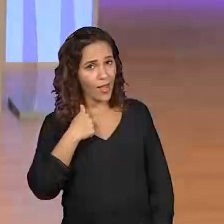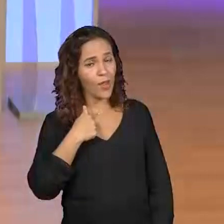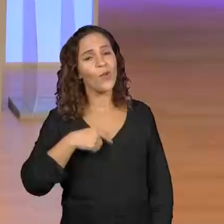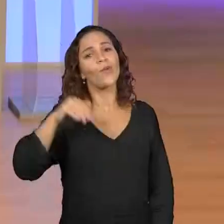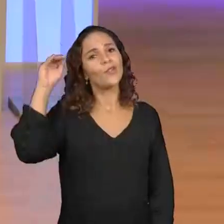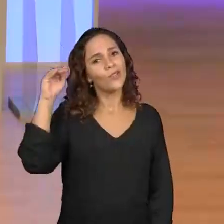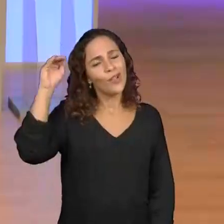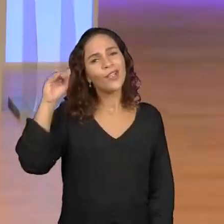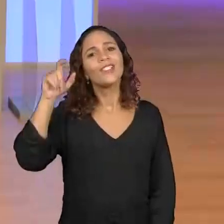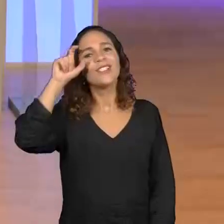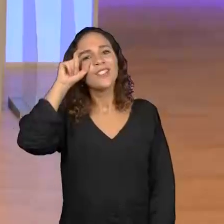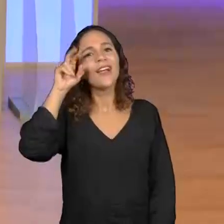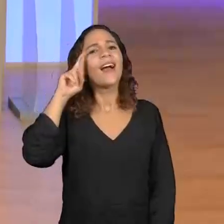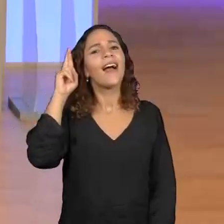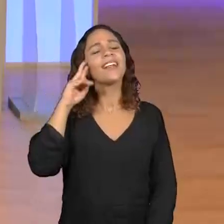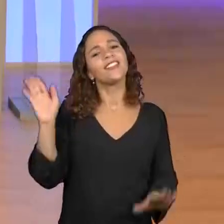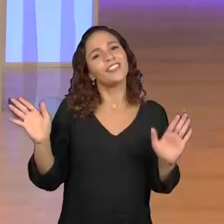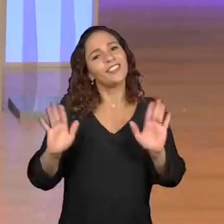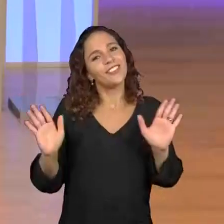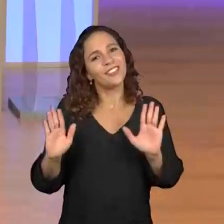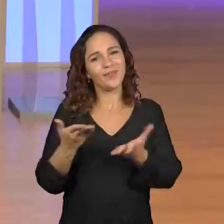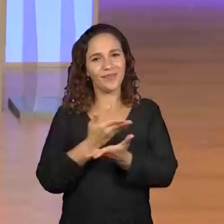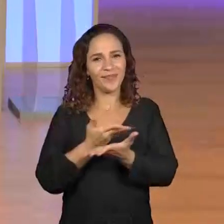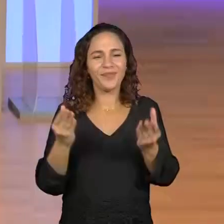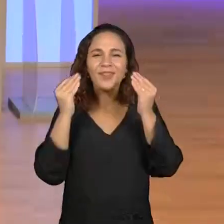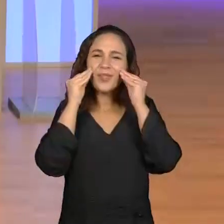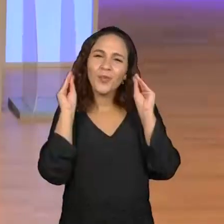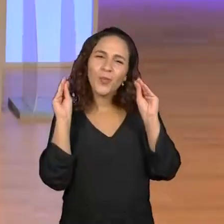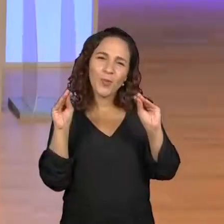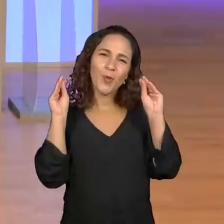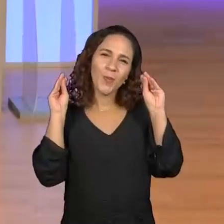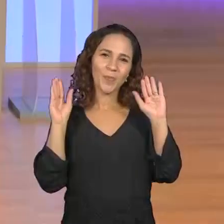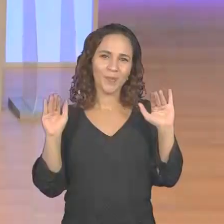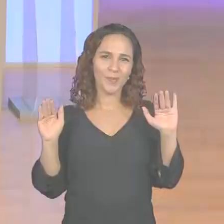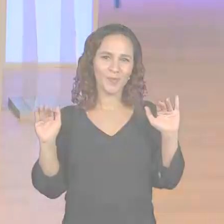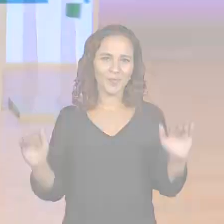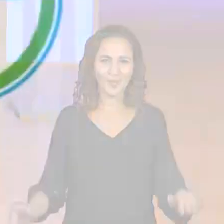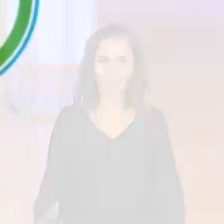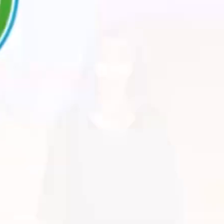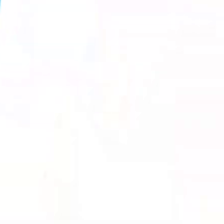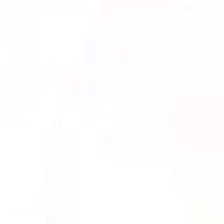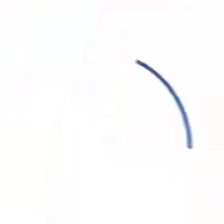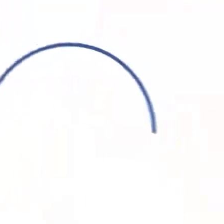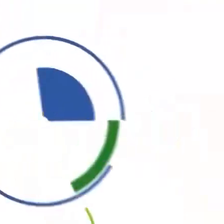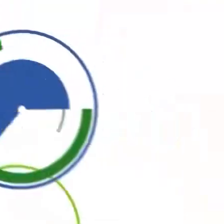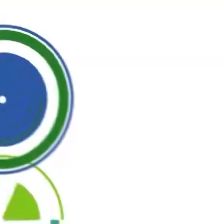Genô, nos despedimos de vocês. Um super beijo e até a próxima. Tchau, Tchau, tchau. tchau.